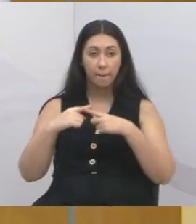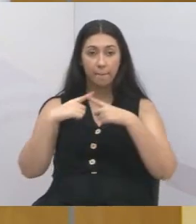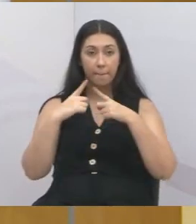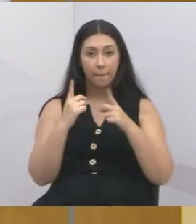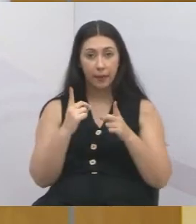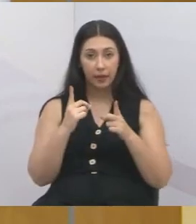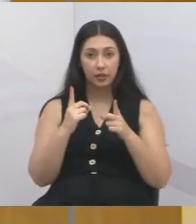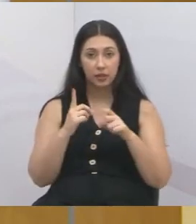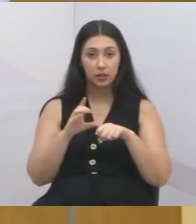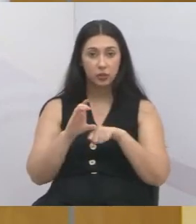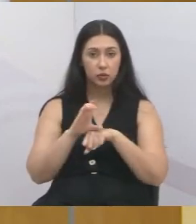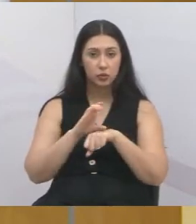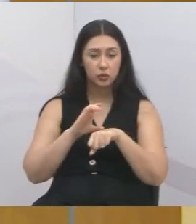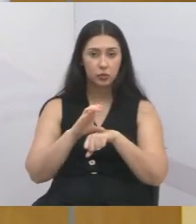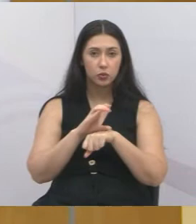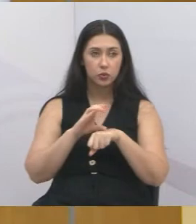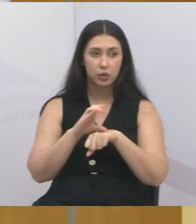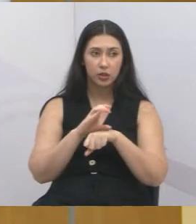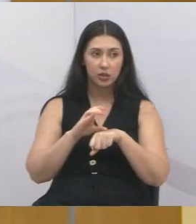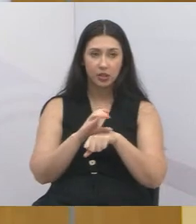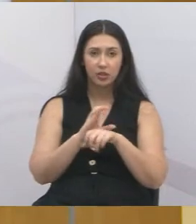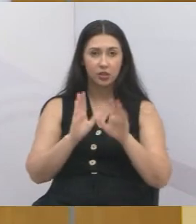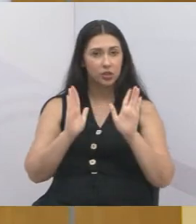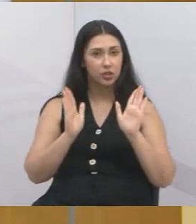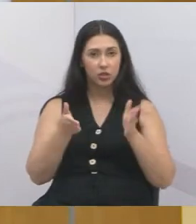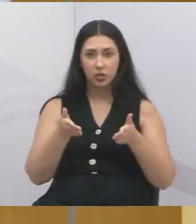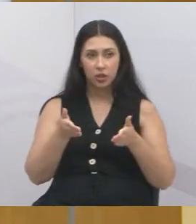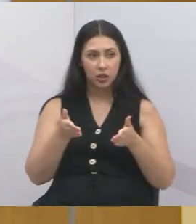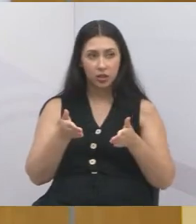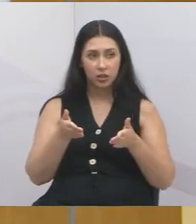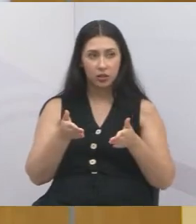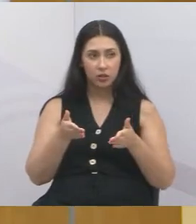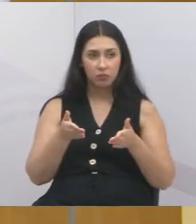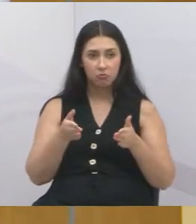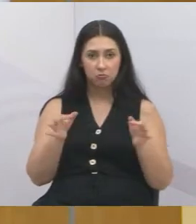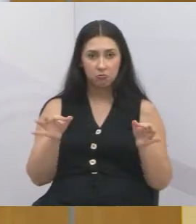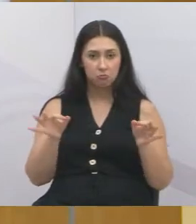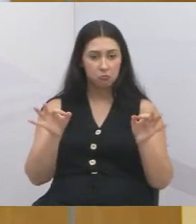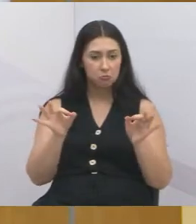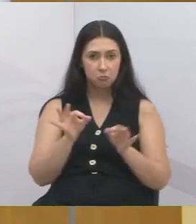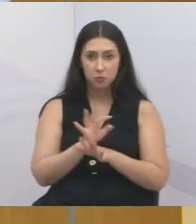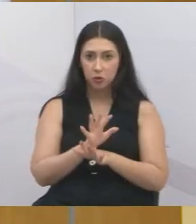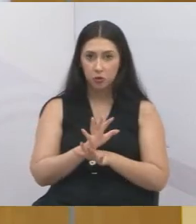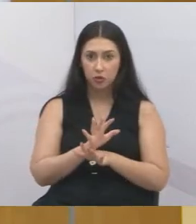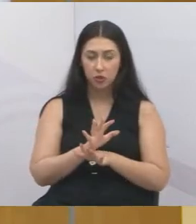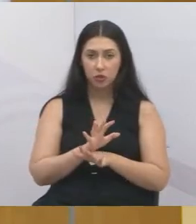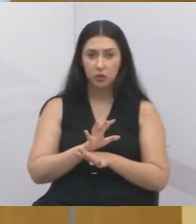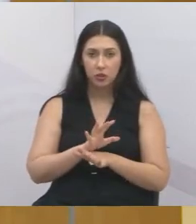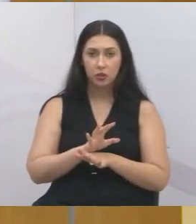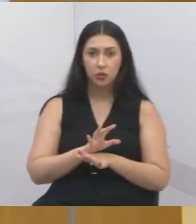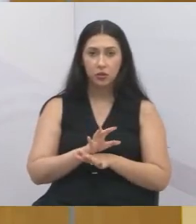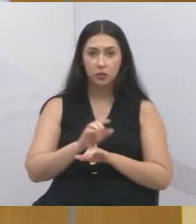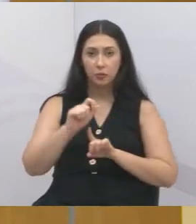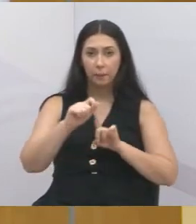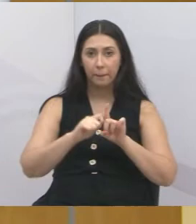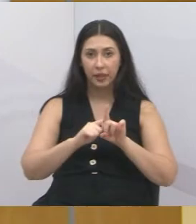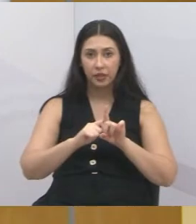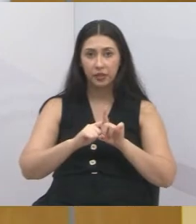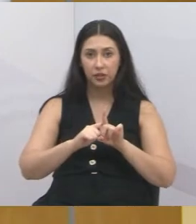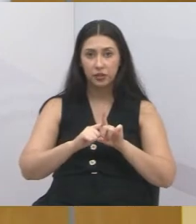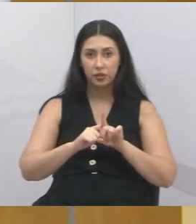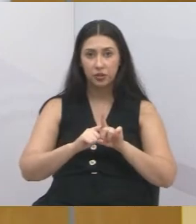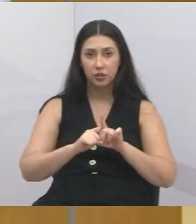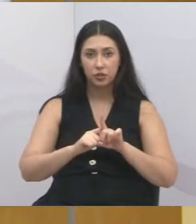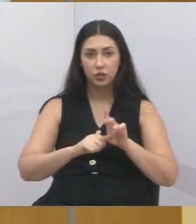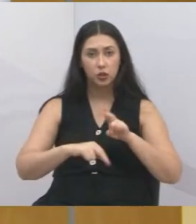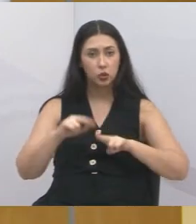essa constitucionalidade já tinha sido sacramentada em junho do ano passado. Então, não